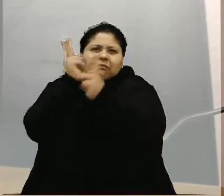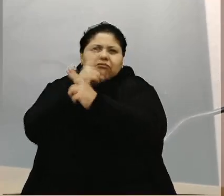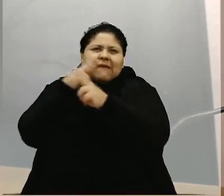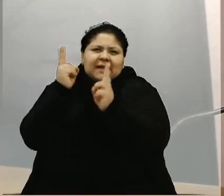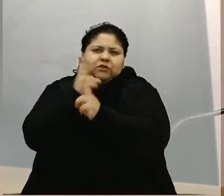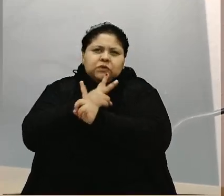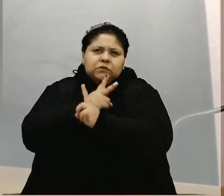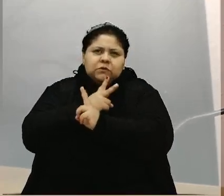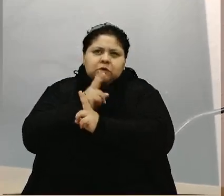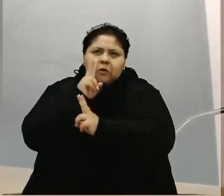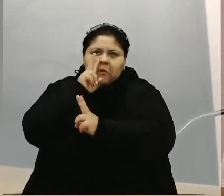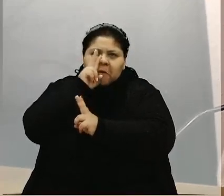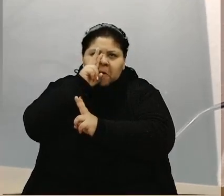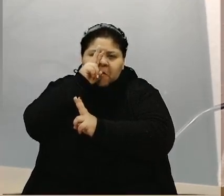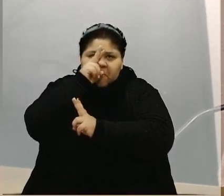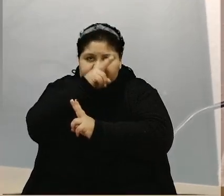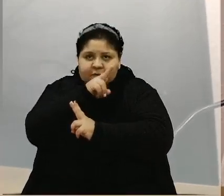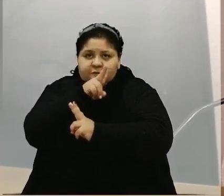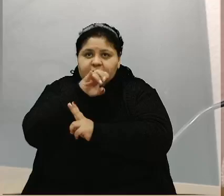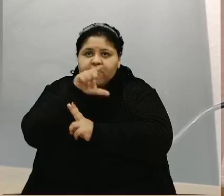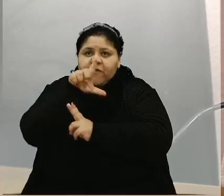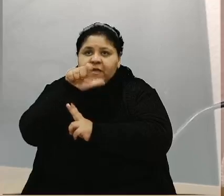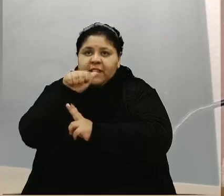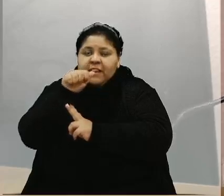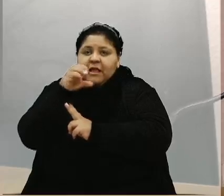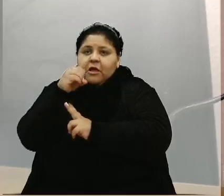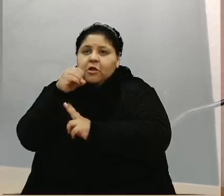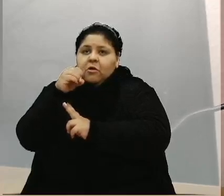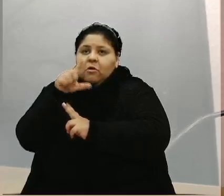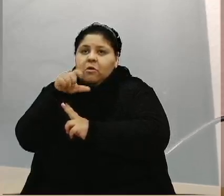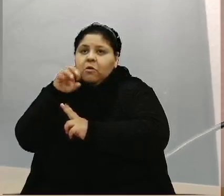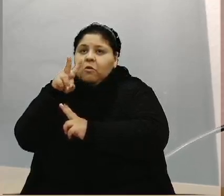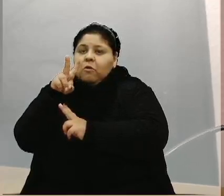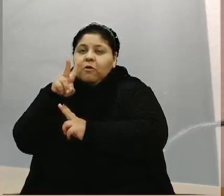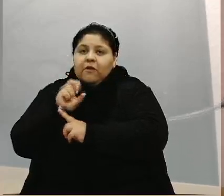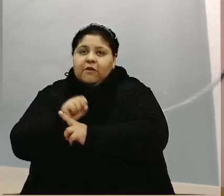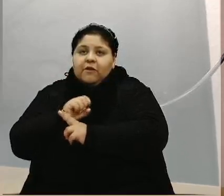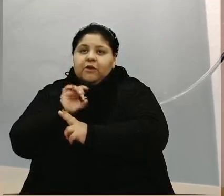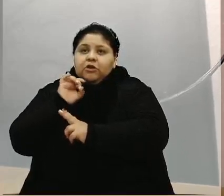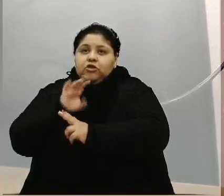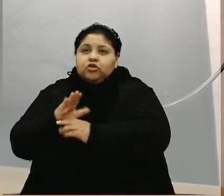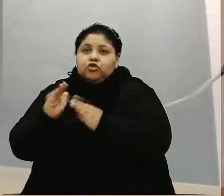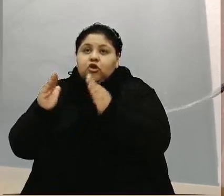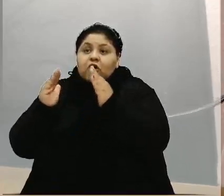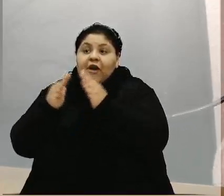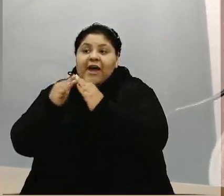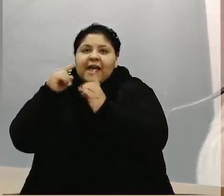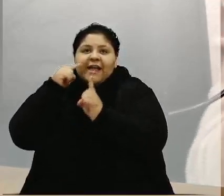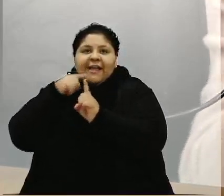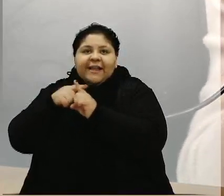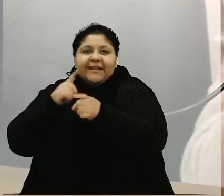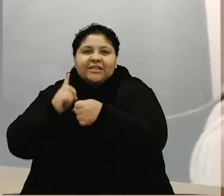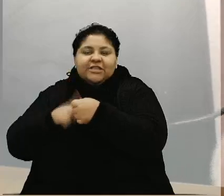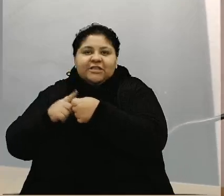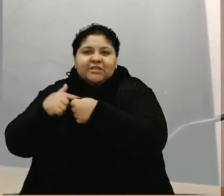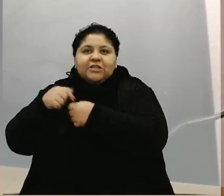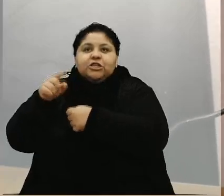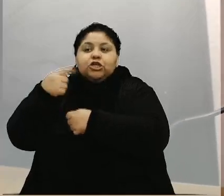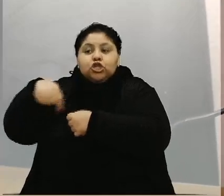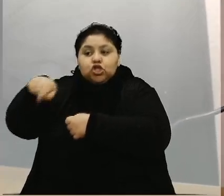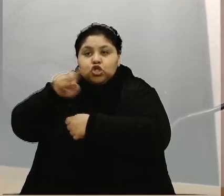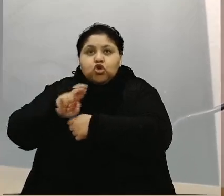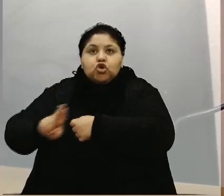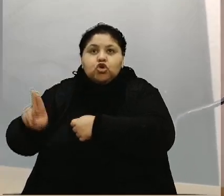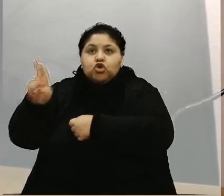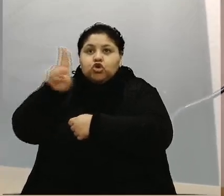em Vila Oliva, né, que a cidade foi destruída, só ficou o salão paroquial da cidade. E nós usamos o salão paroquial para levar